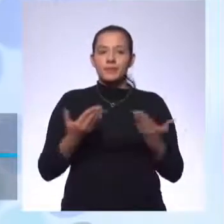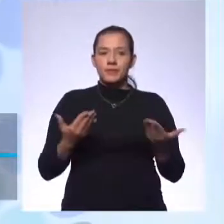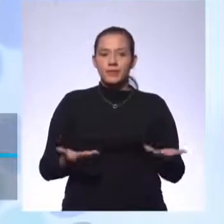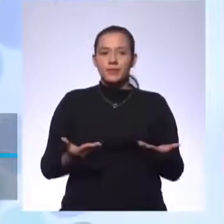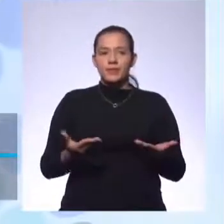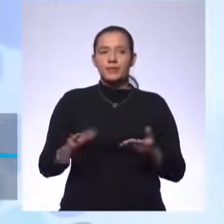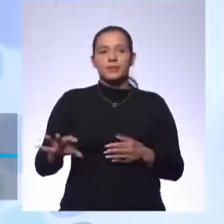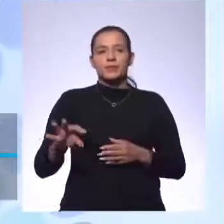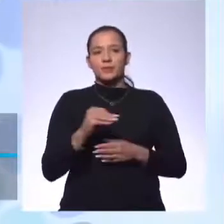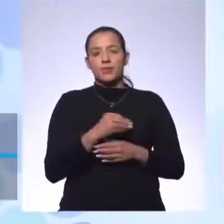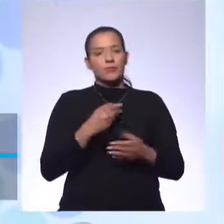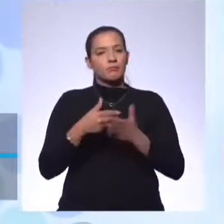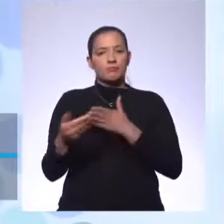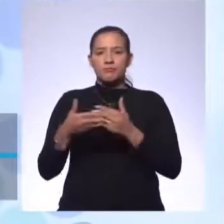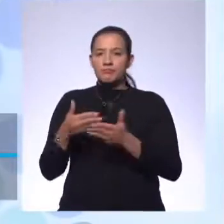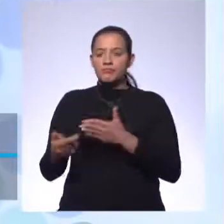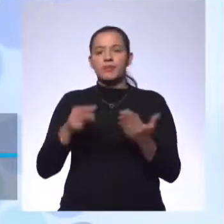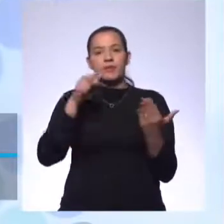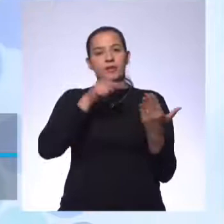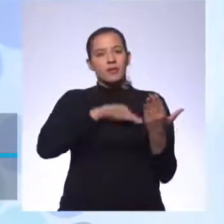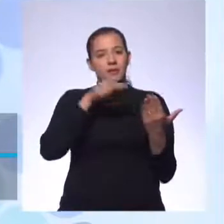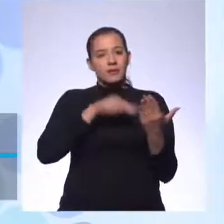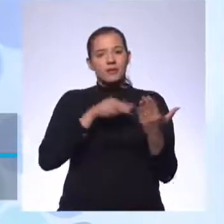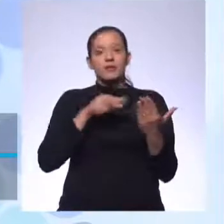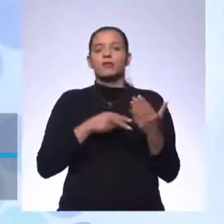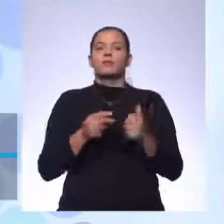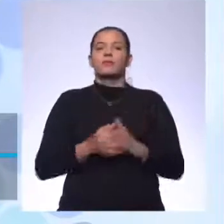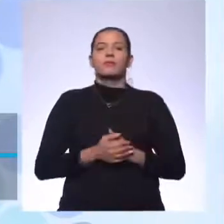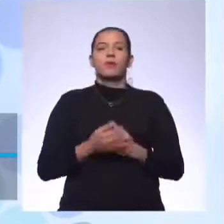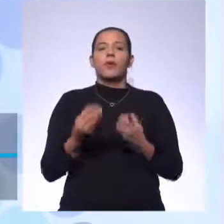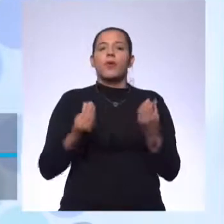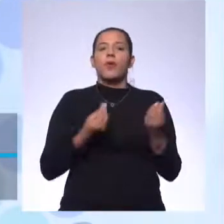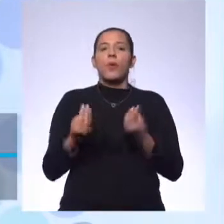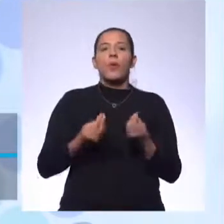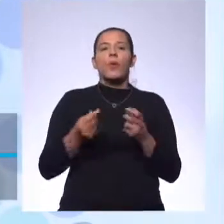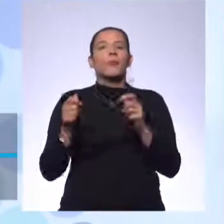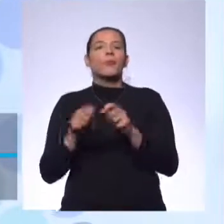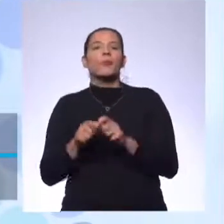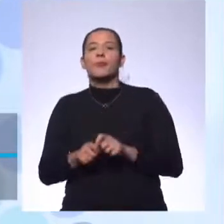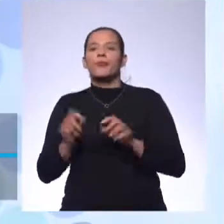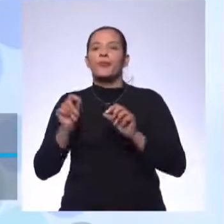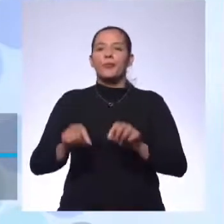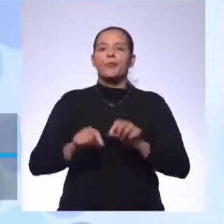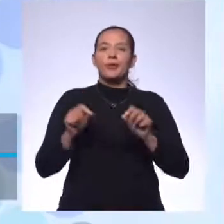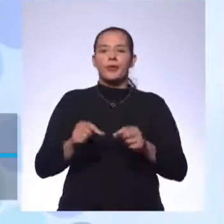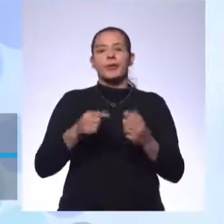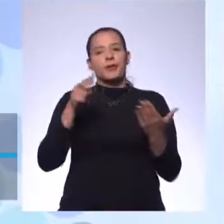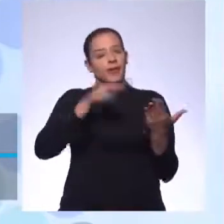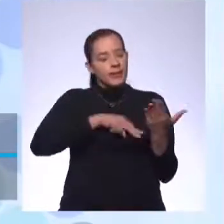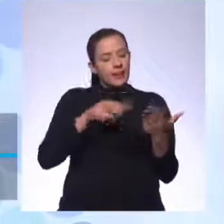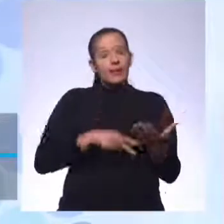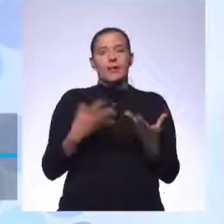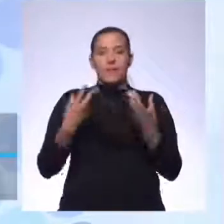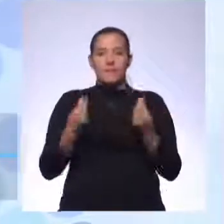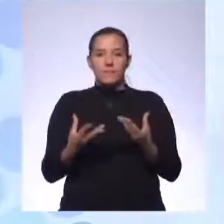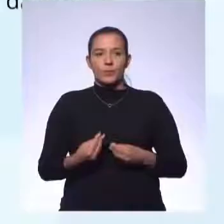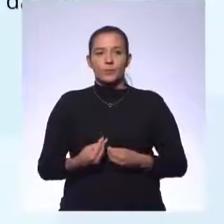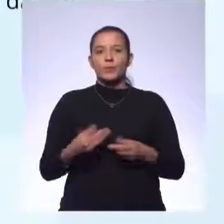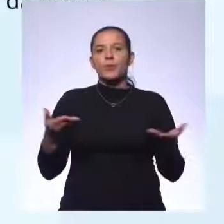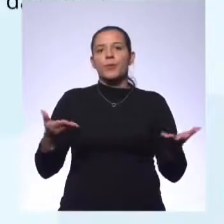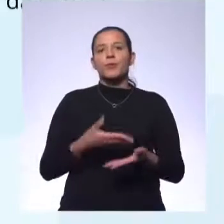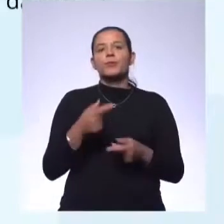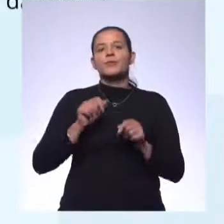professora, isso mesmo, não importa. Leia, não importa como, não importa de que maneira, leia muito. O que fizemos